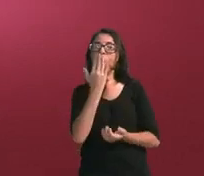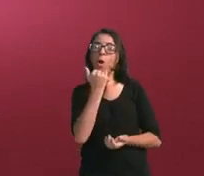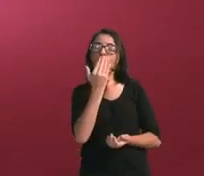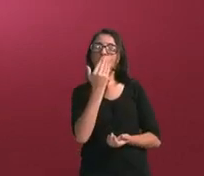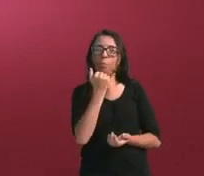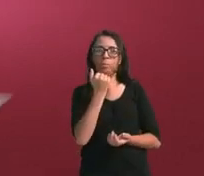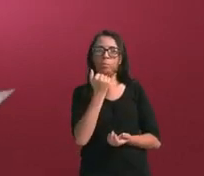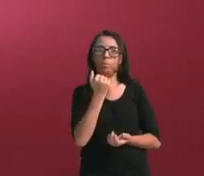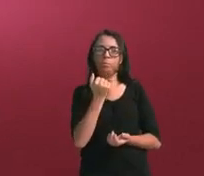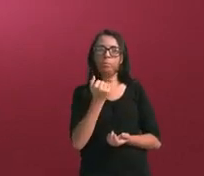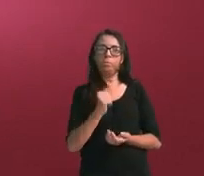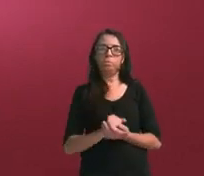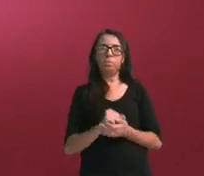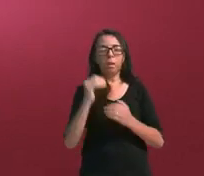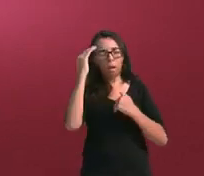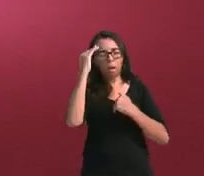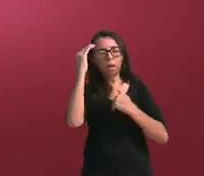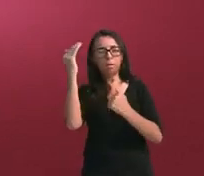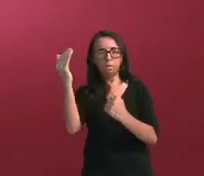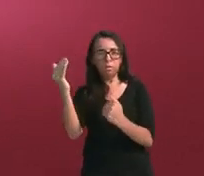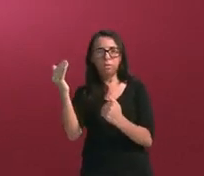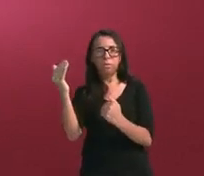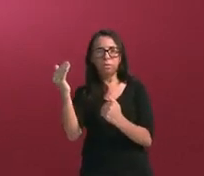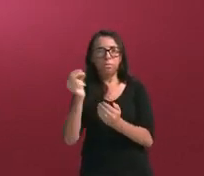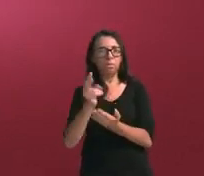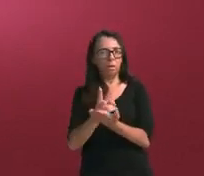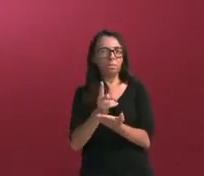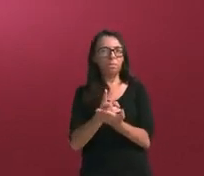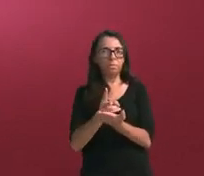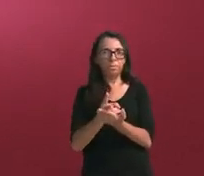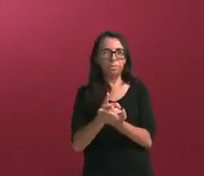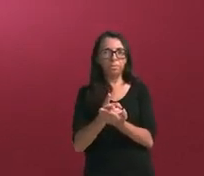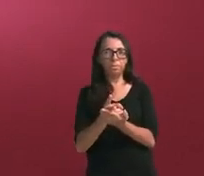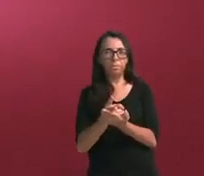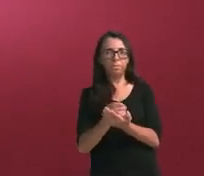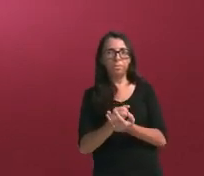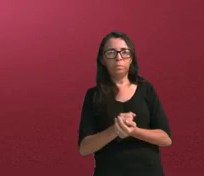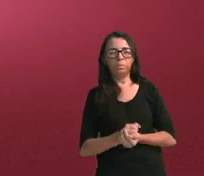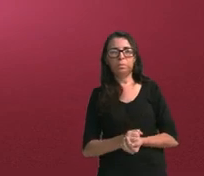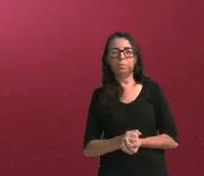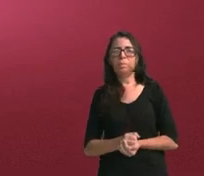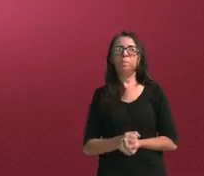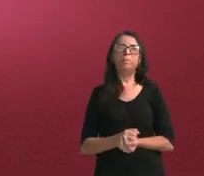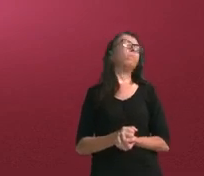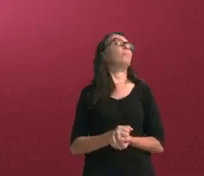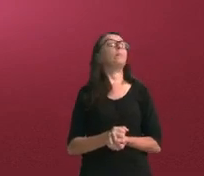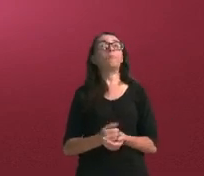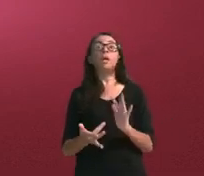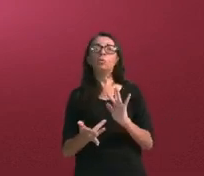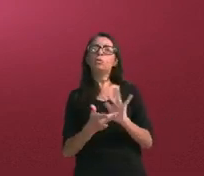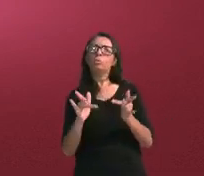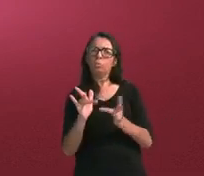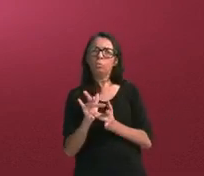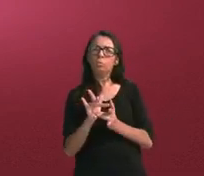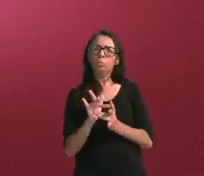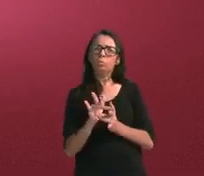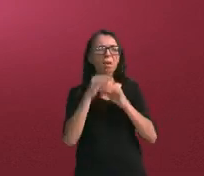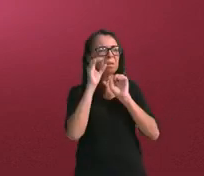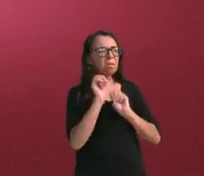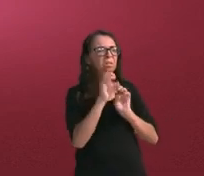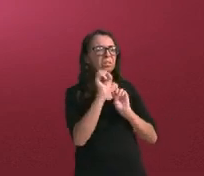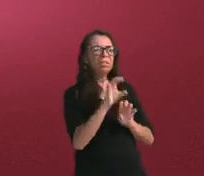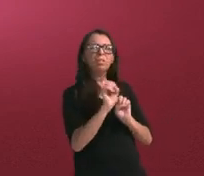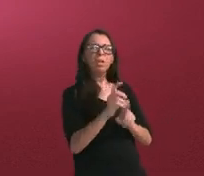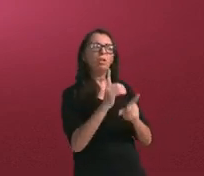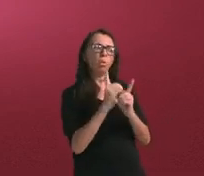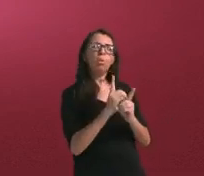condição, né? Não dessa maneira aqui, mas foi uma ordem que Deus deu. Jesus disse para aqueles discípulos em específico daquele